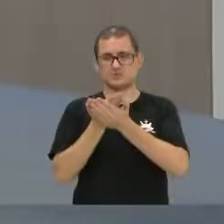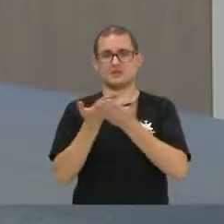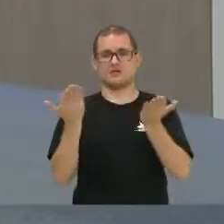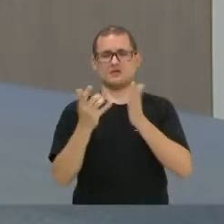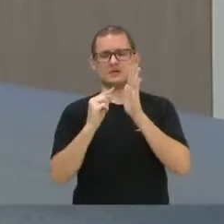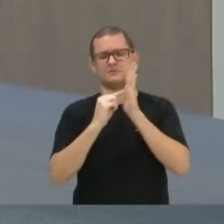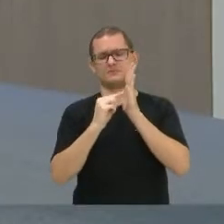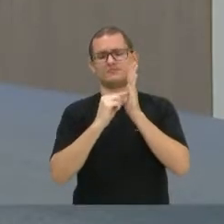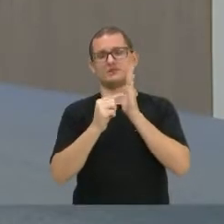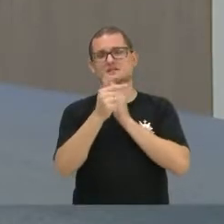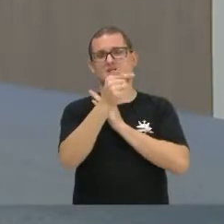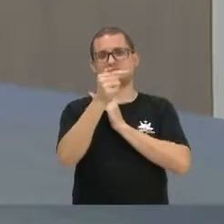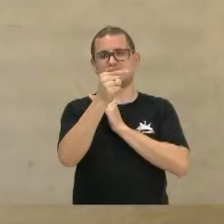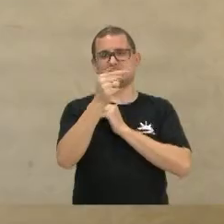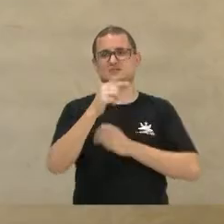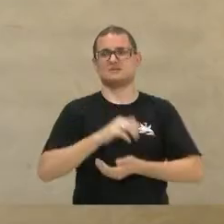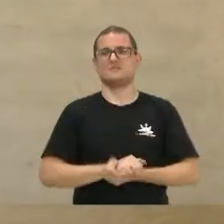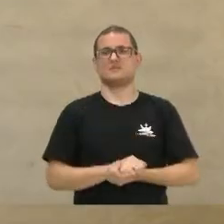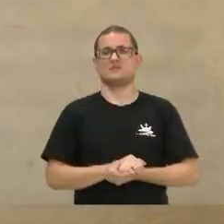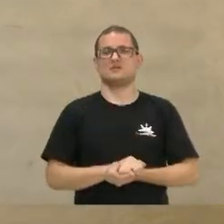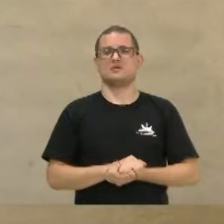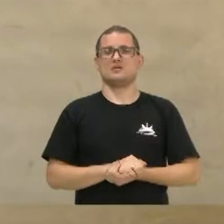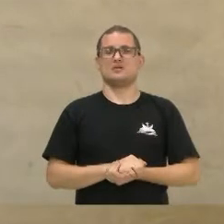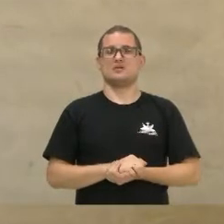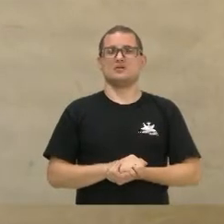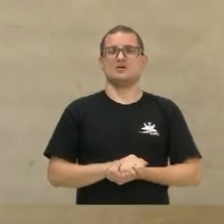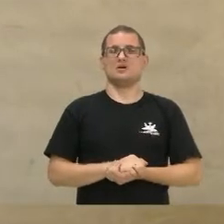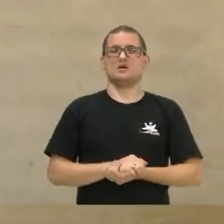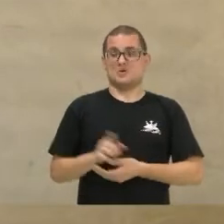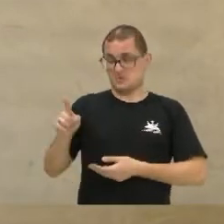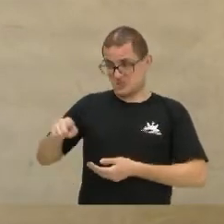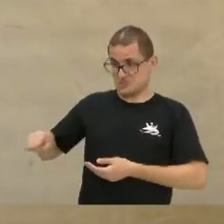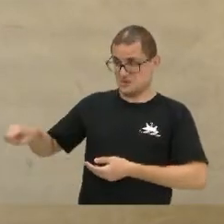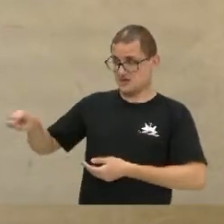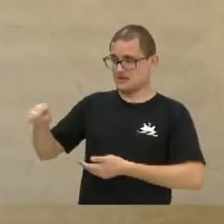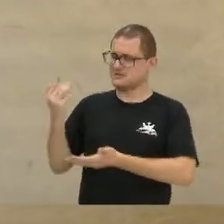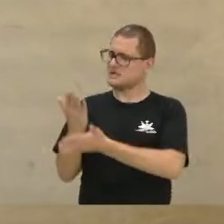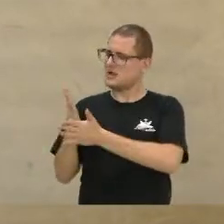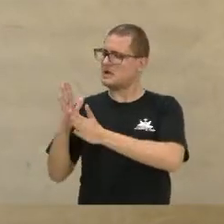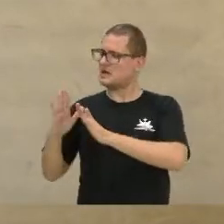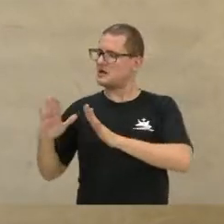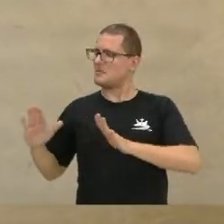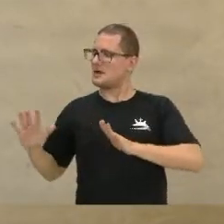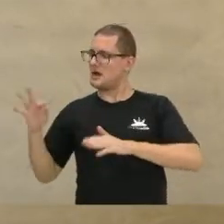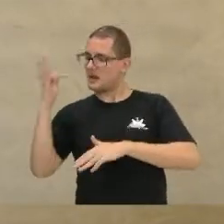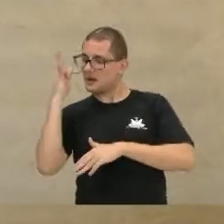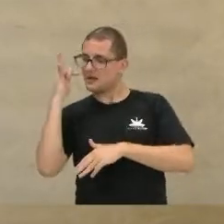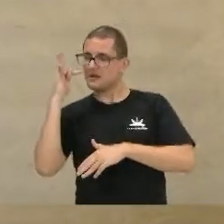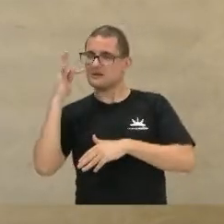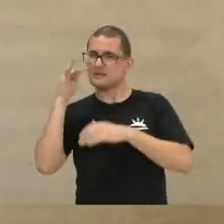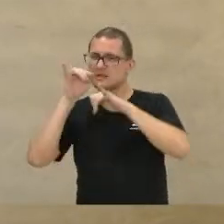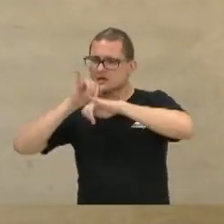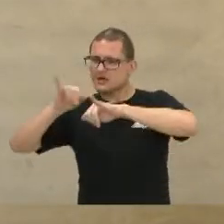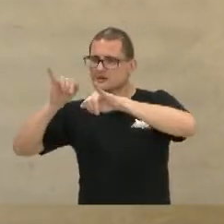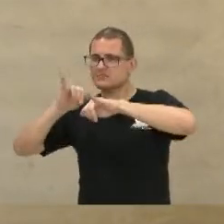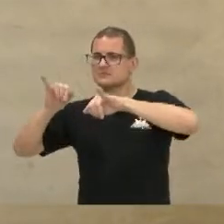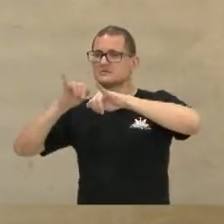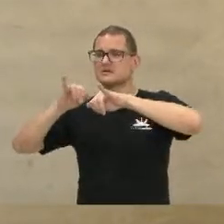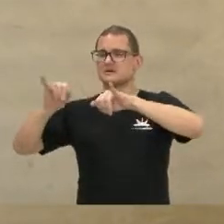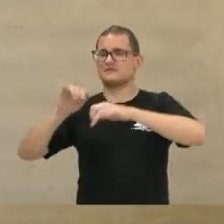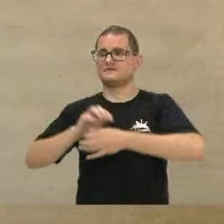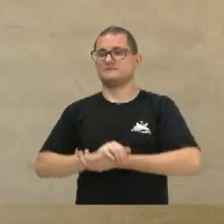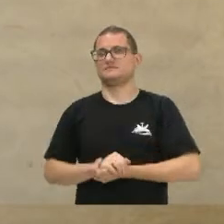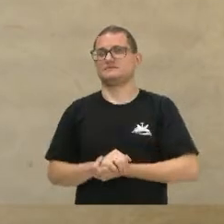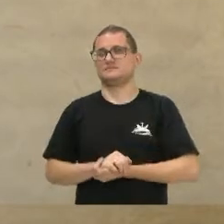set quando terminarem seu testemunho a besta que sobre oi júlia aqui na